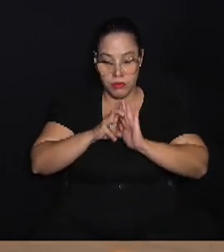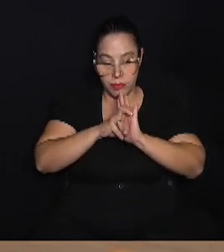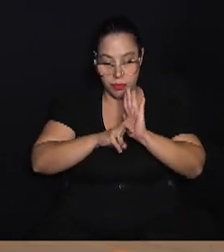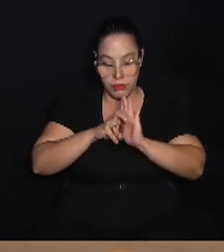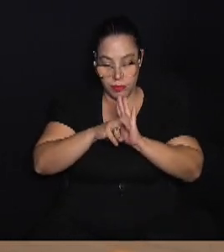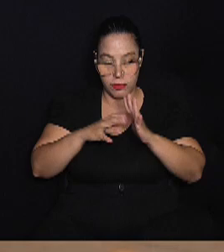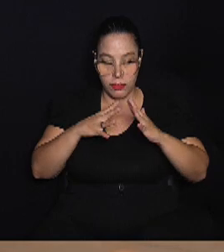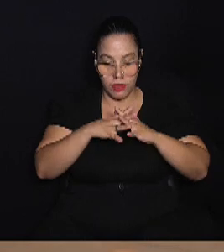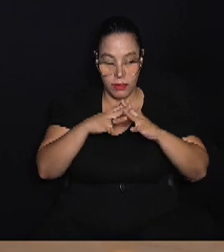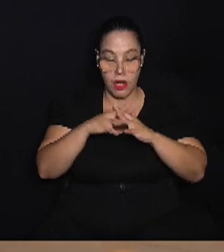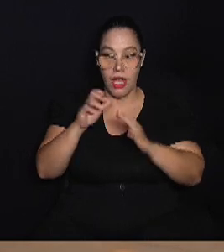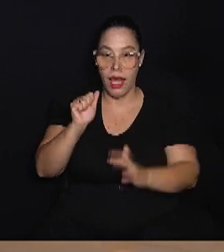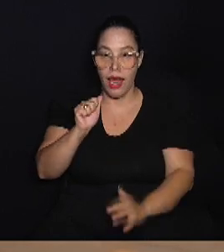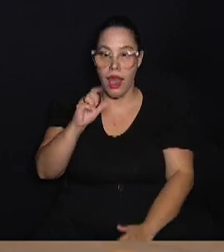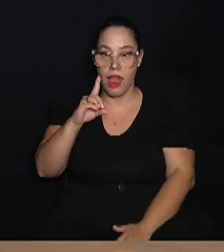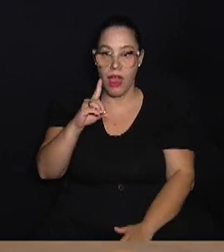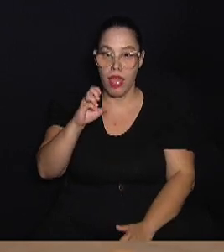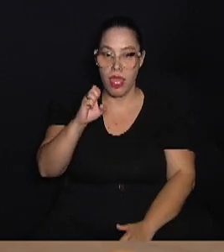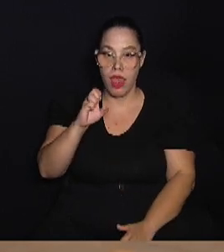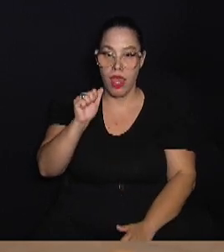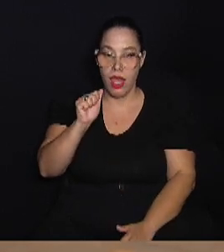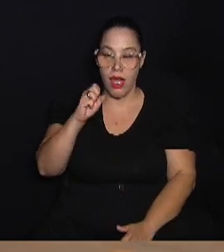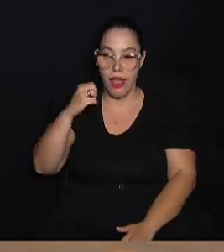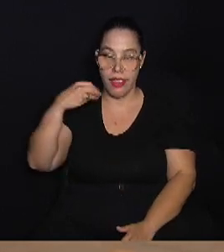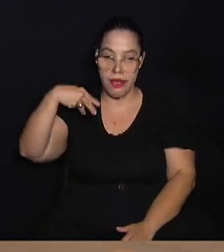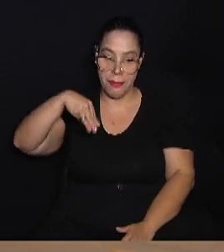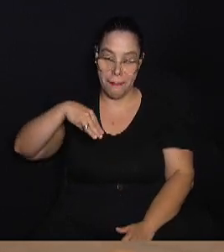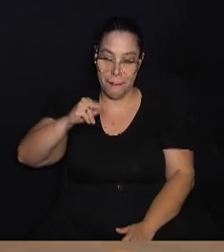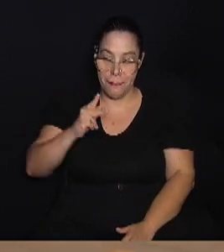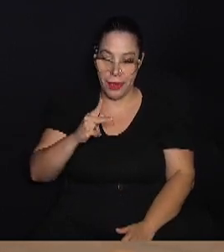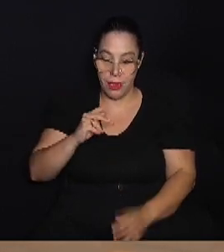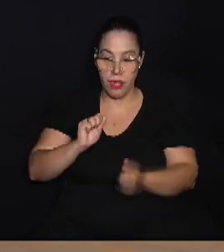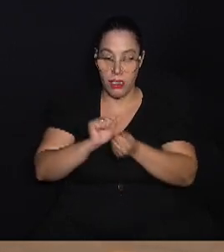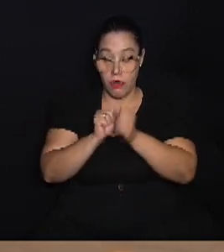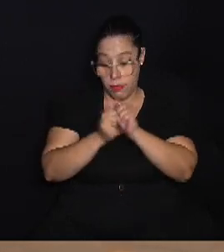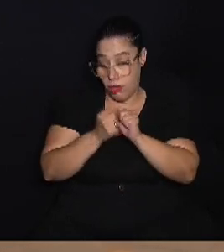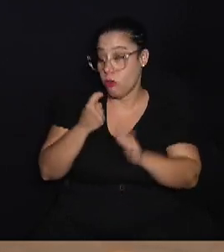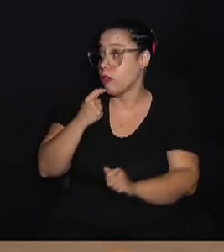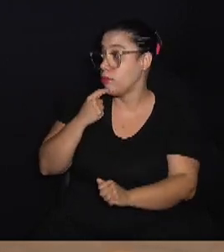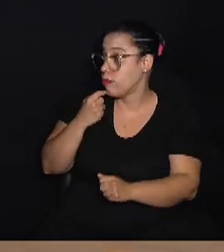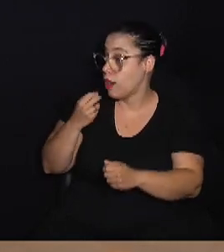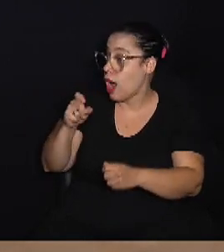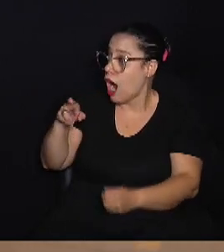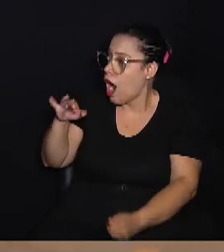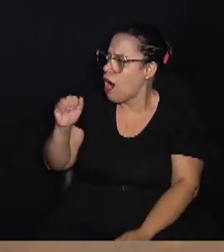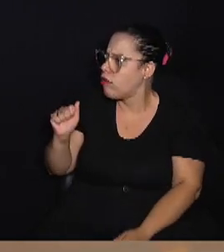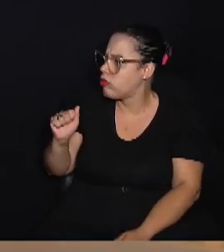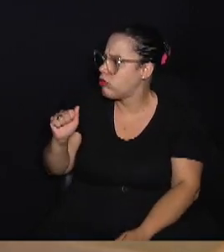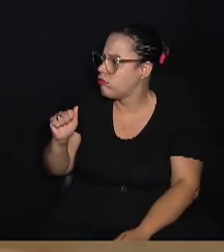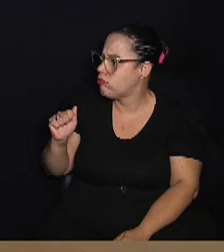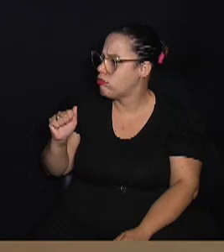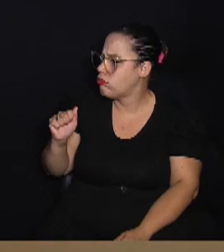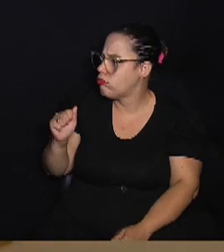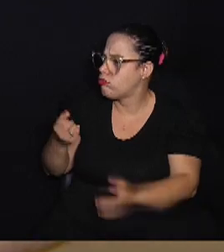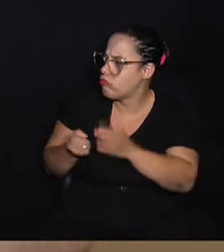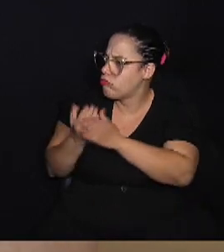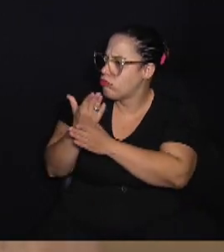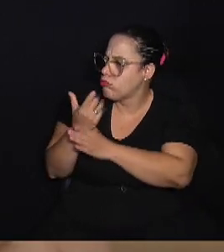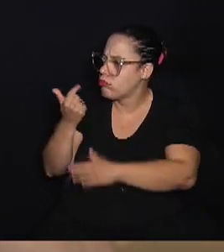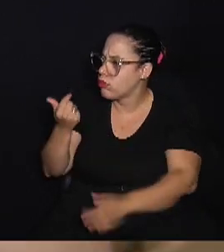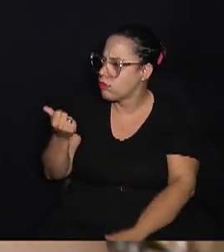da ADACamp, a Associação de Esportes Adaptados de Campinas. Ô Rafa, essa modalidade surgiu na década